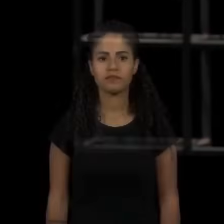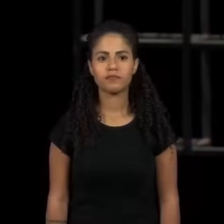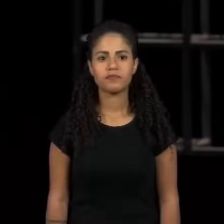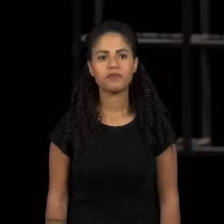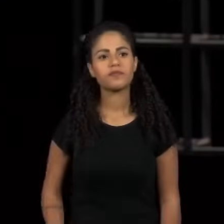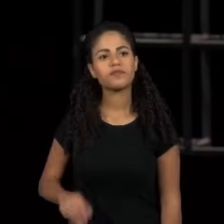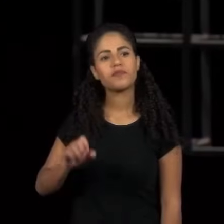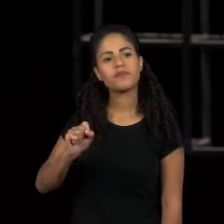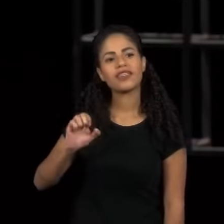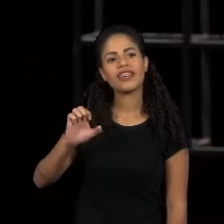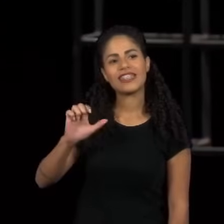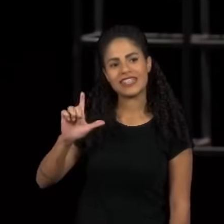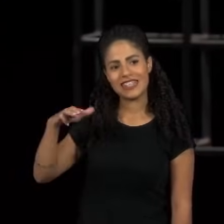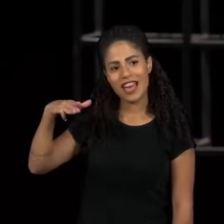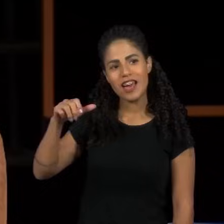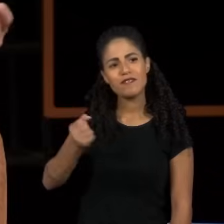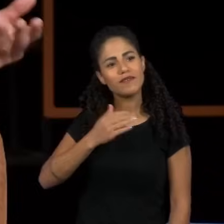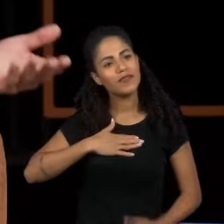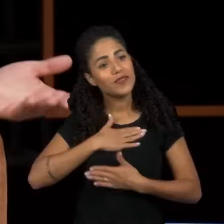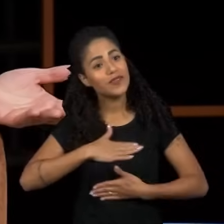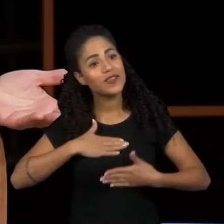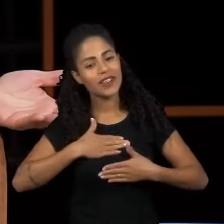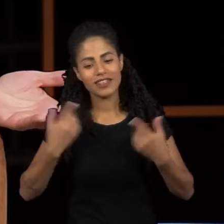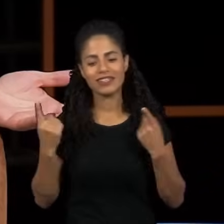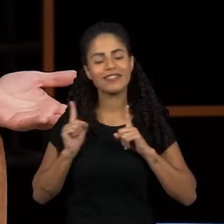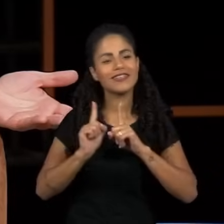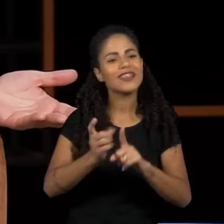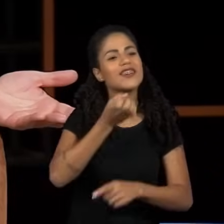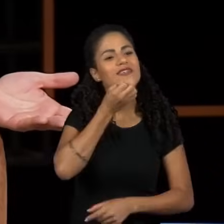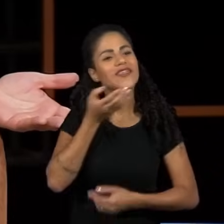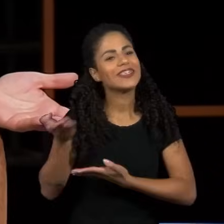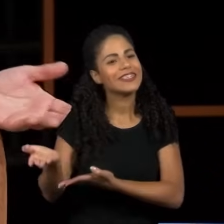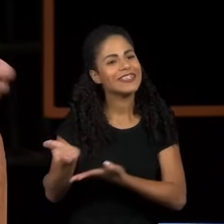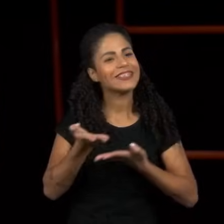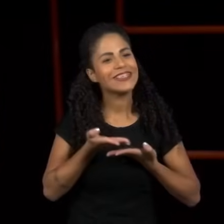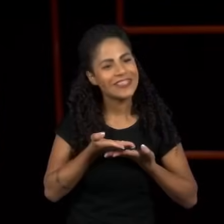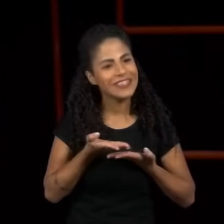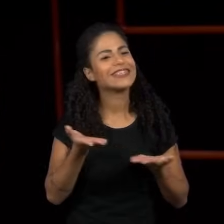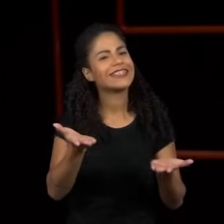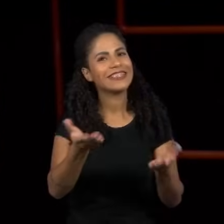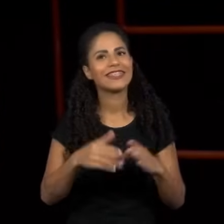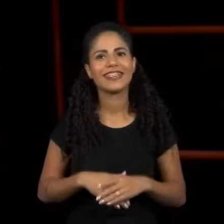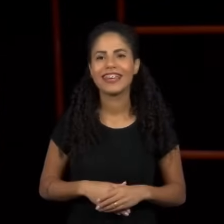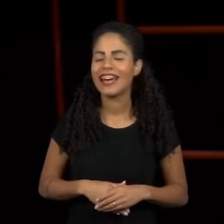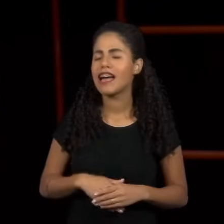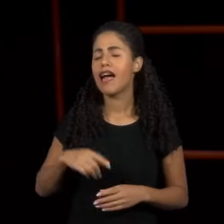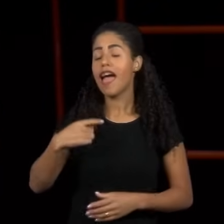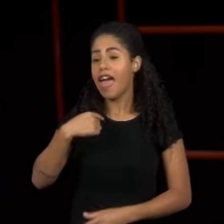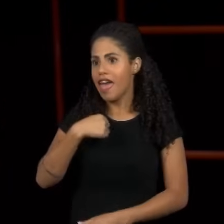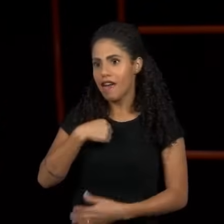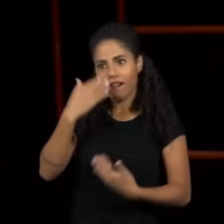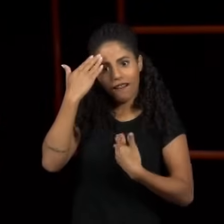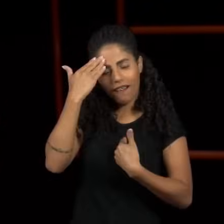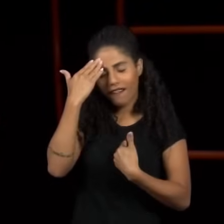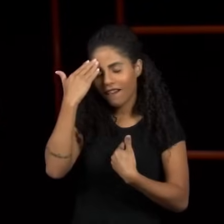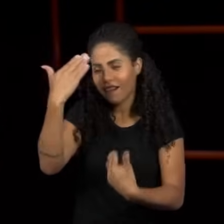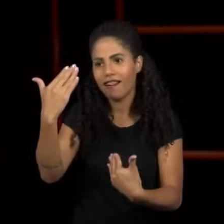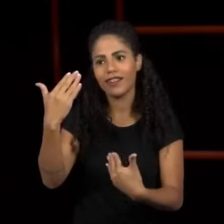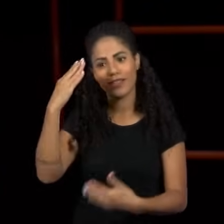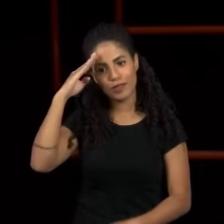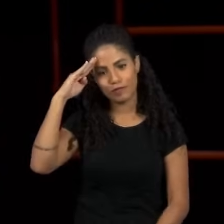Selma, é uma honra te receber aqui no Persona. Seja muito bem-vinda, Selma Egrey. Nossa, agradeço muito, é uma